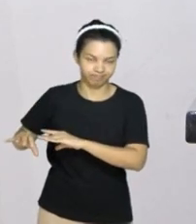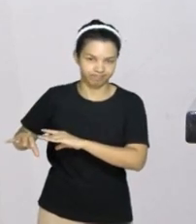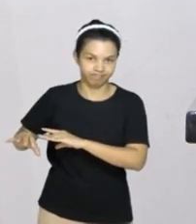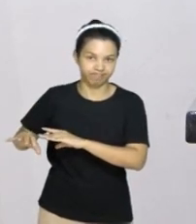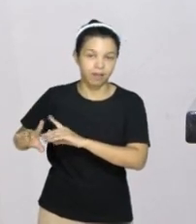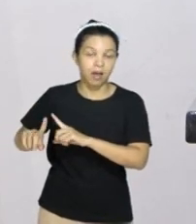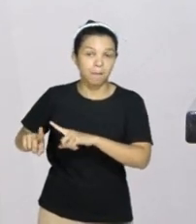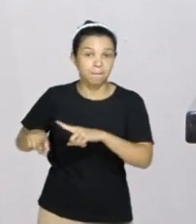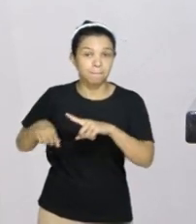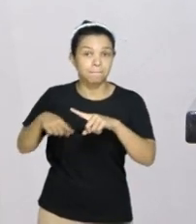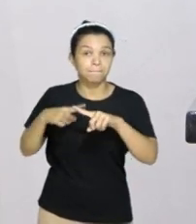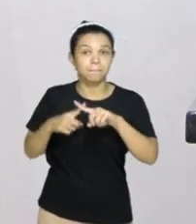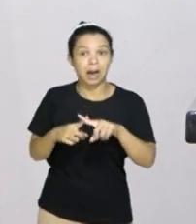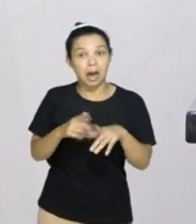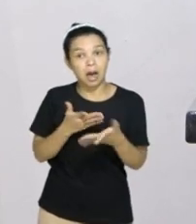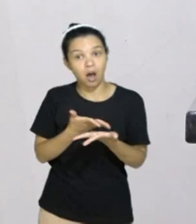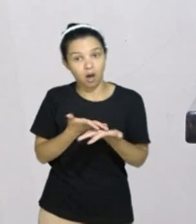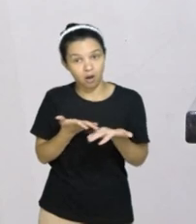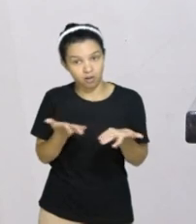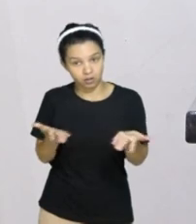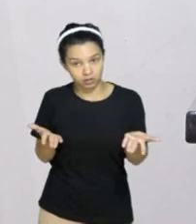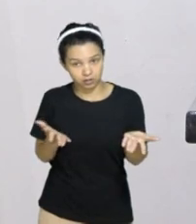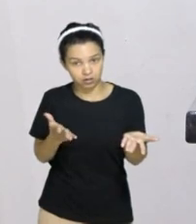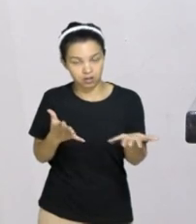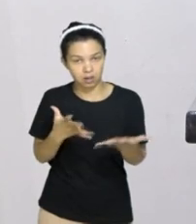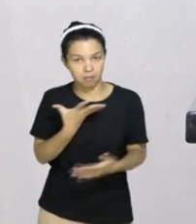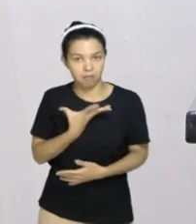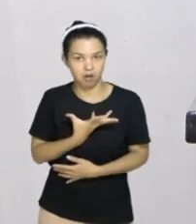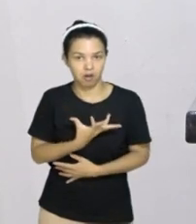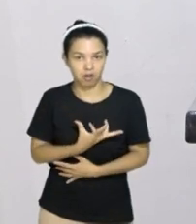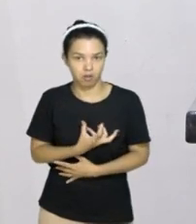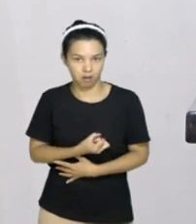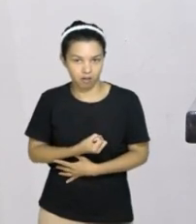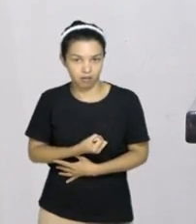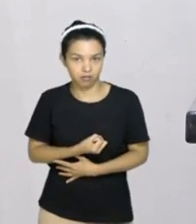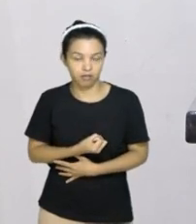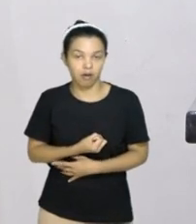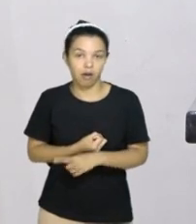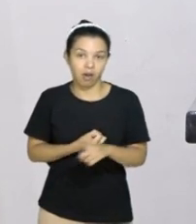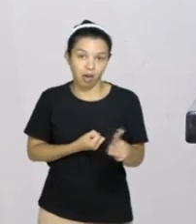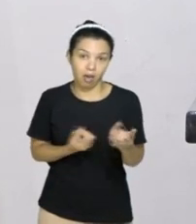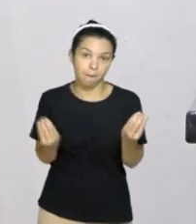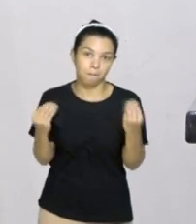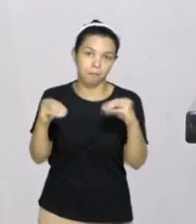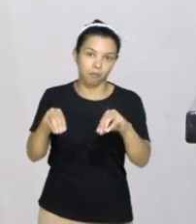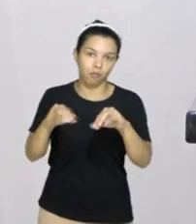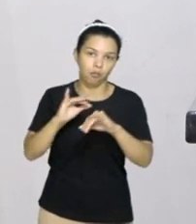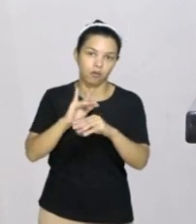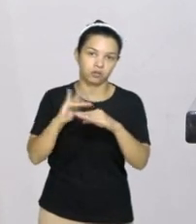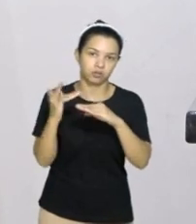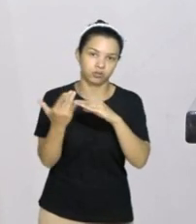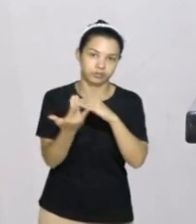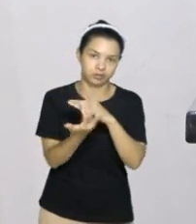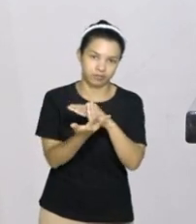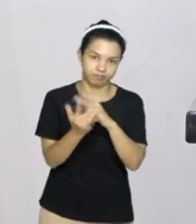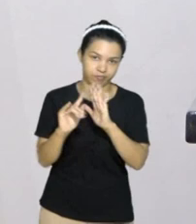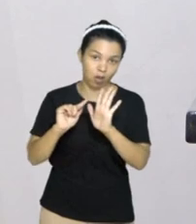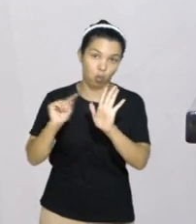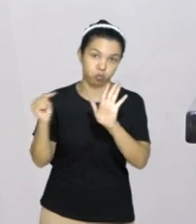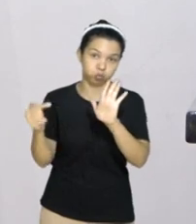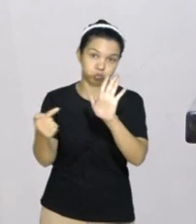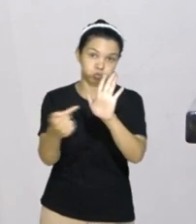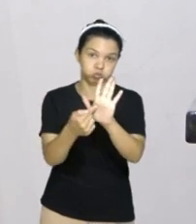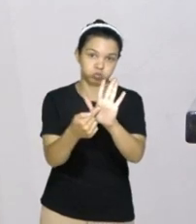aqueles que sentiram ofendido resolveram por bem publicizar isso nas redes sociais acusando a todos os envolvidos